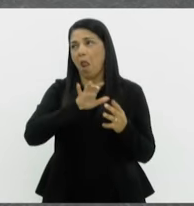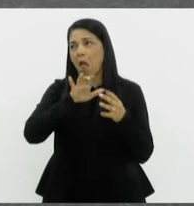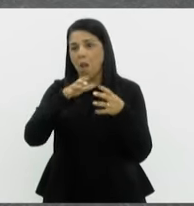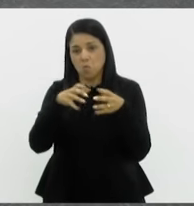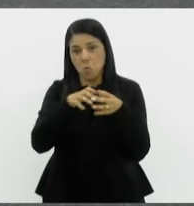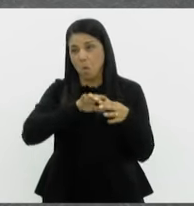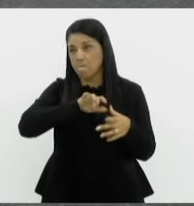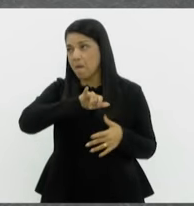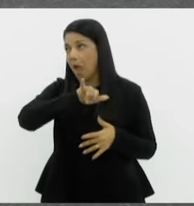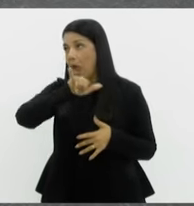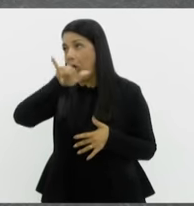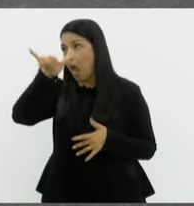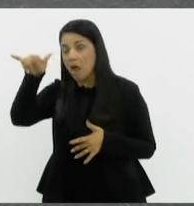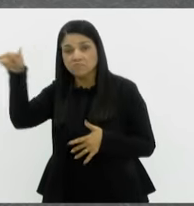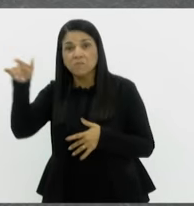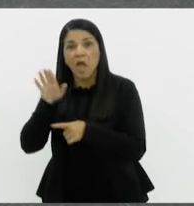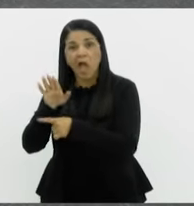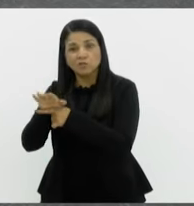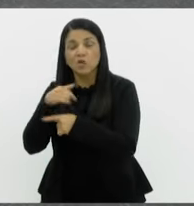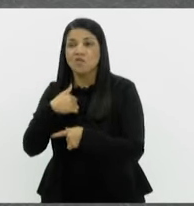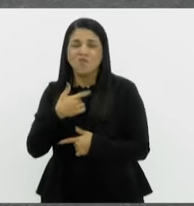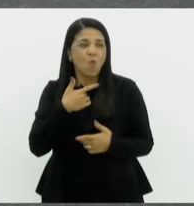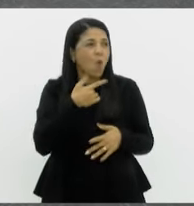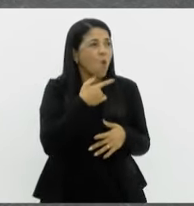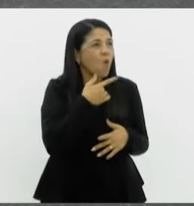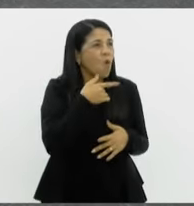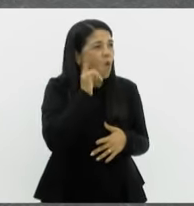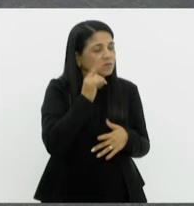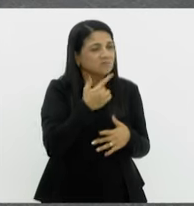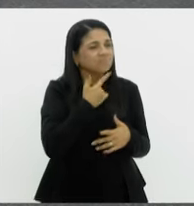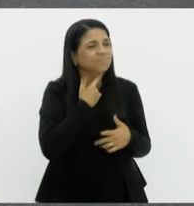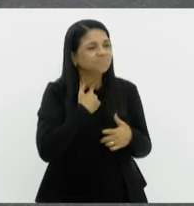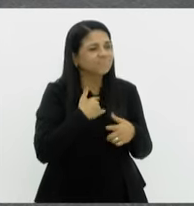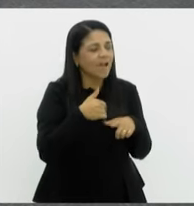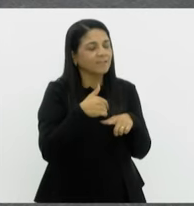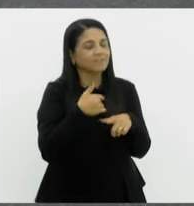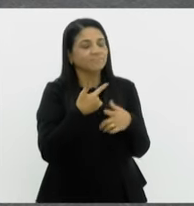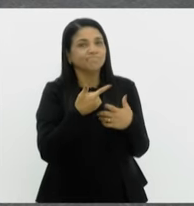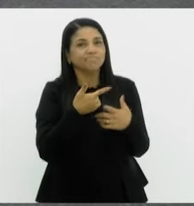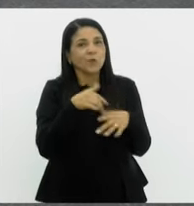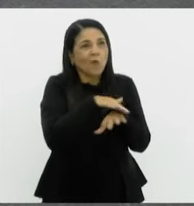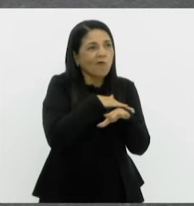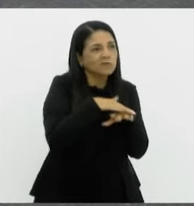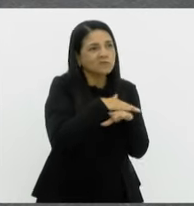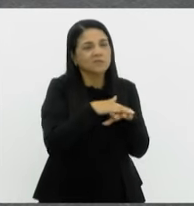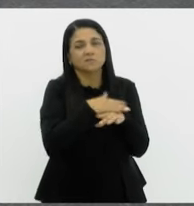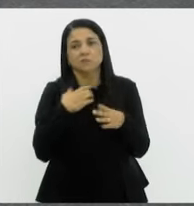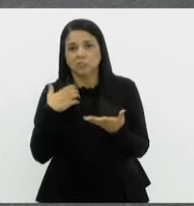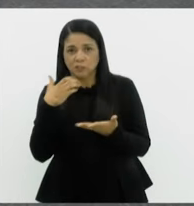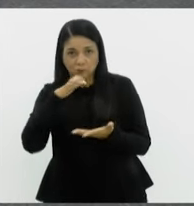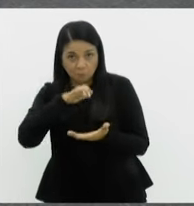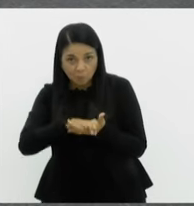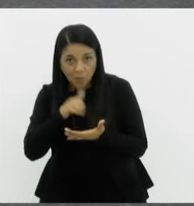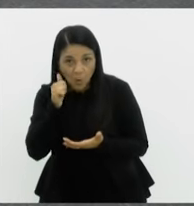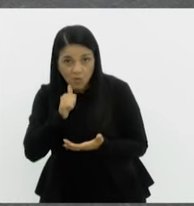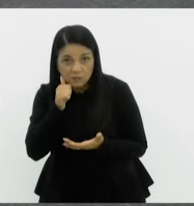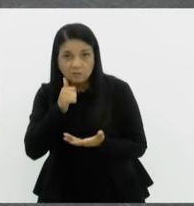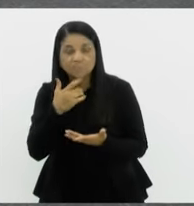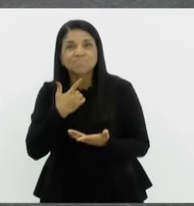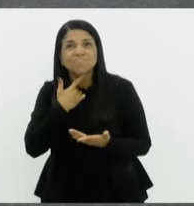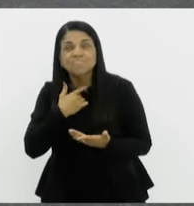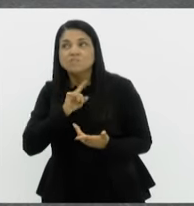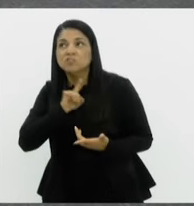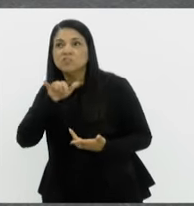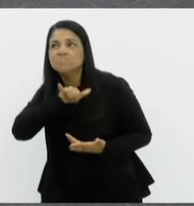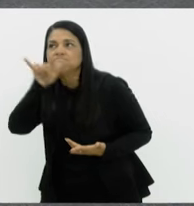a vontade de ir para lá para poder ajudar também, porque hoje é uma característica minha essa questão das enchentes. E todos aqueles que realmente estão